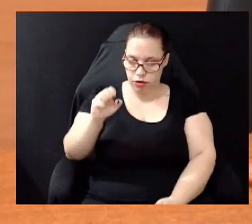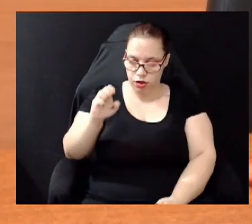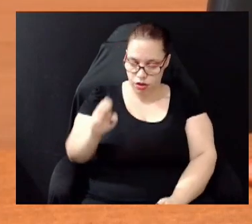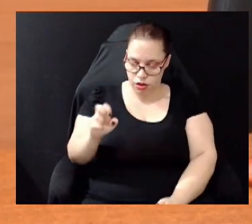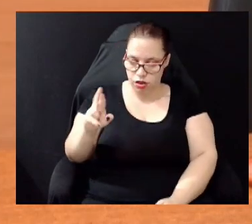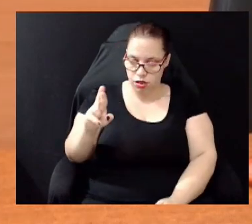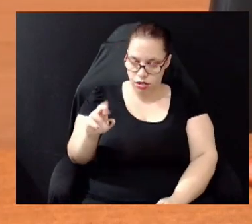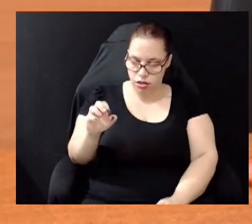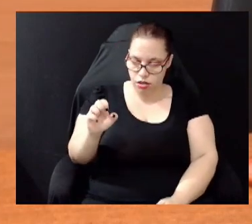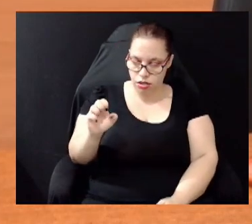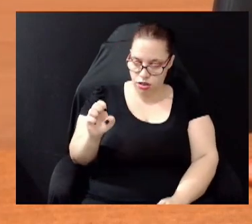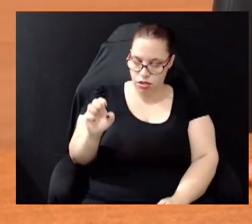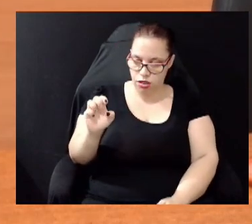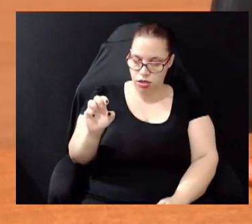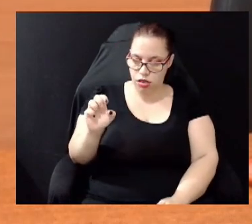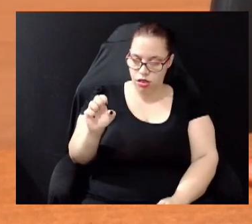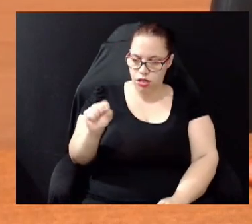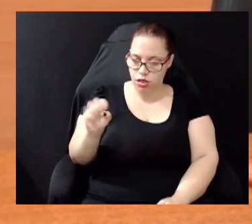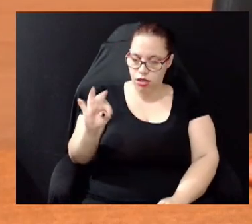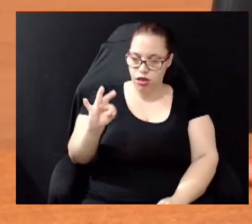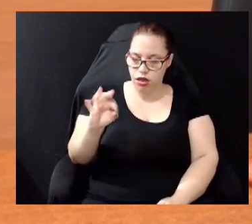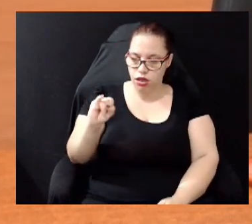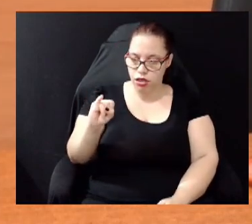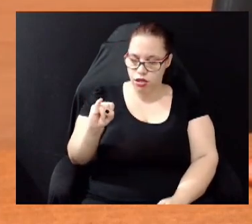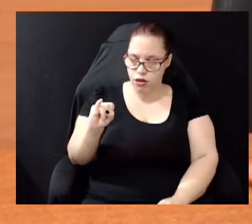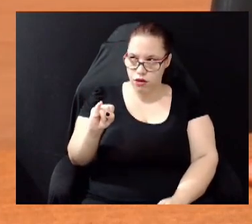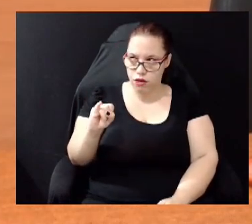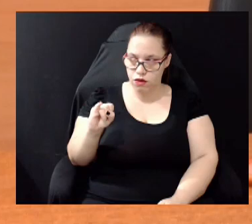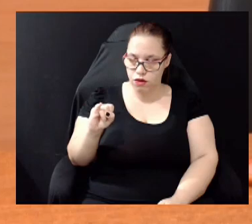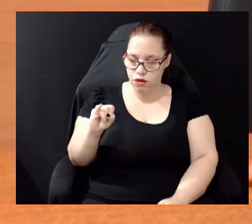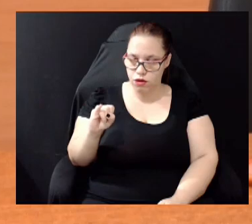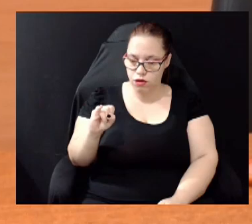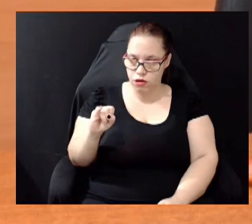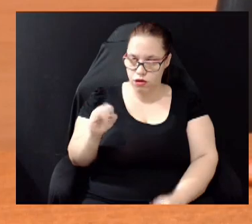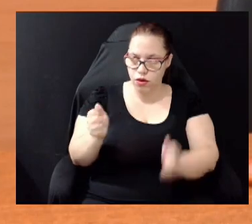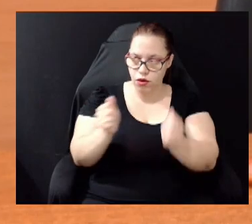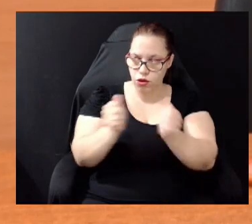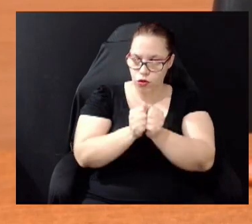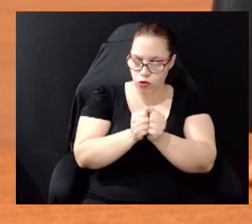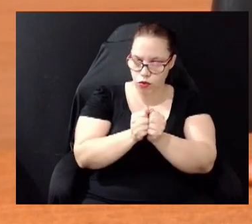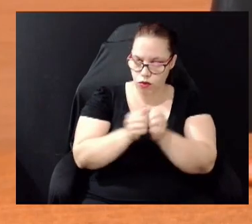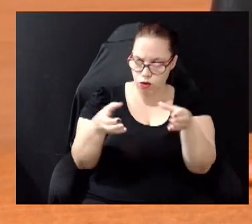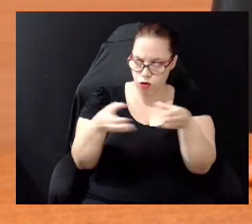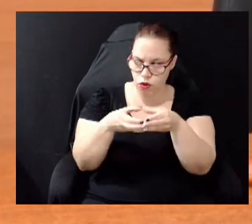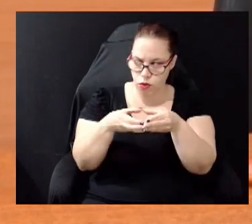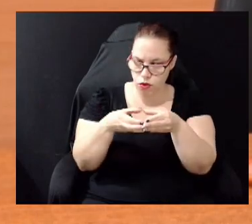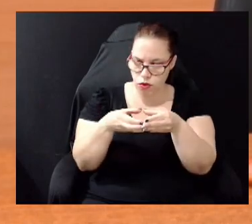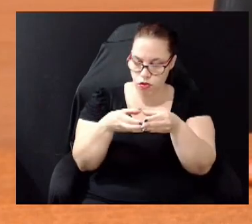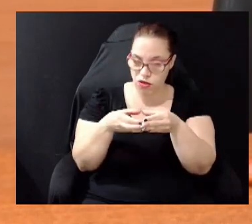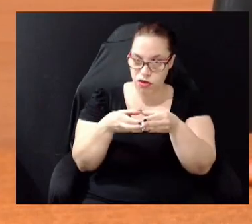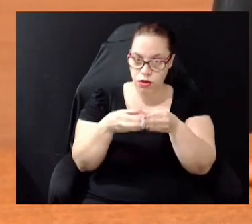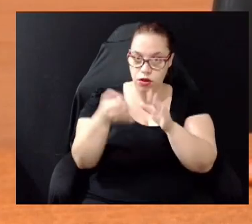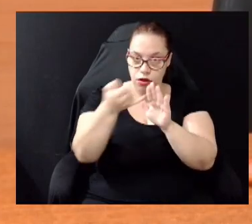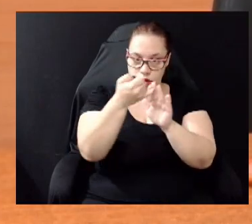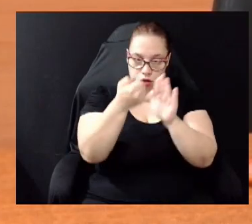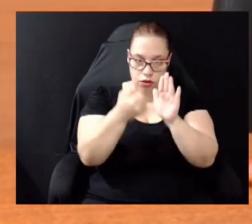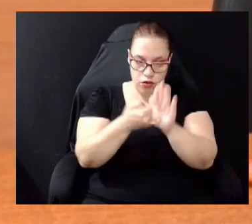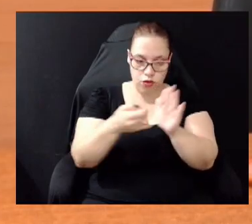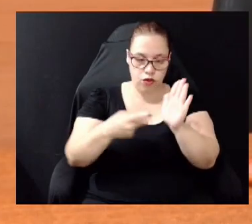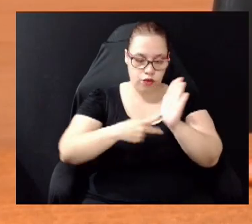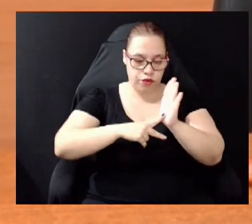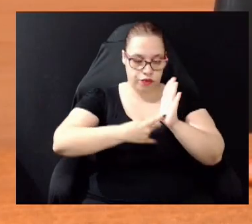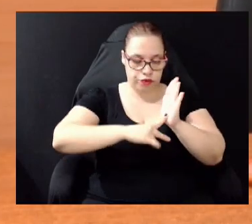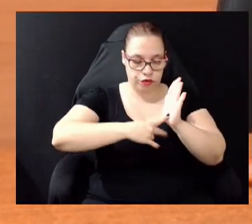Instituto Walter Lezer, com a Fundacentro e com o CEREST, e todo com um grupo de entidades, sindicatos, nós temos aí